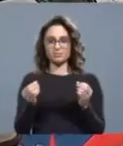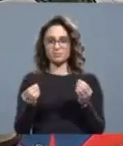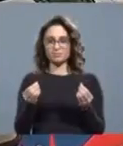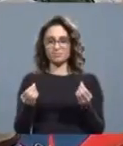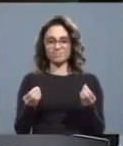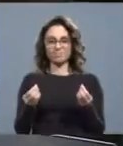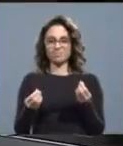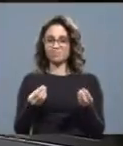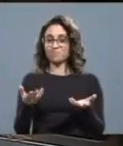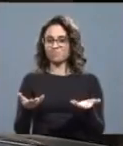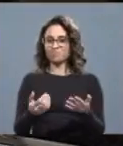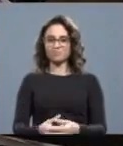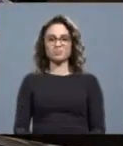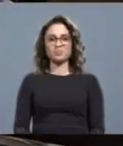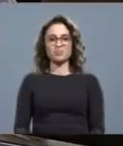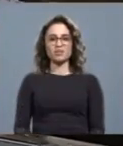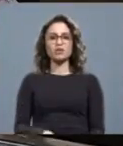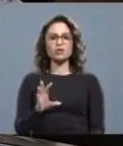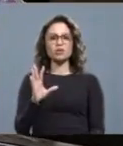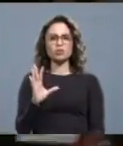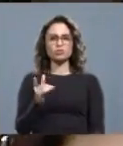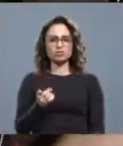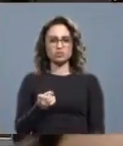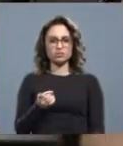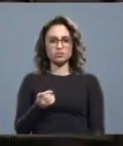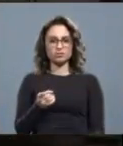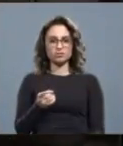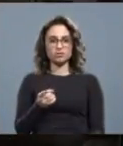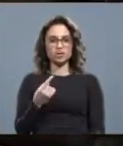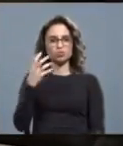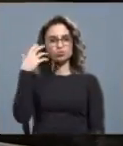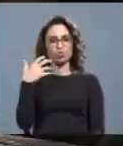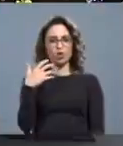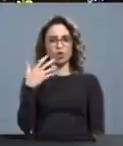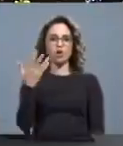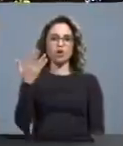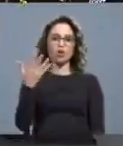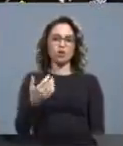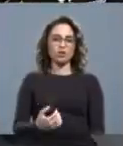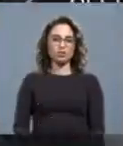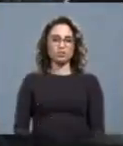Tananã. O que é que aconteceu? Não está a chegar o som. Oh! Ai, Jesus!